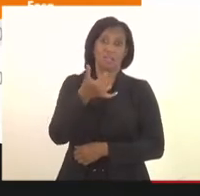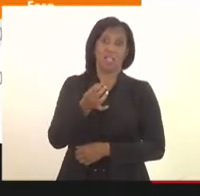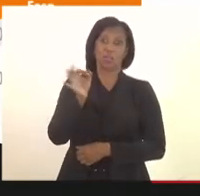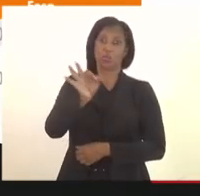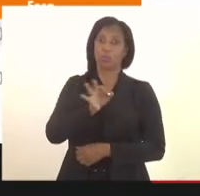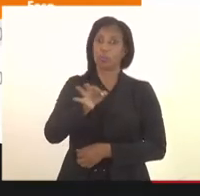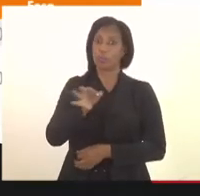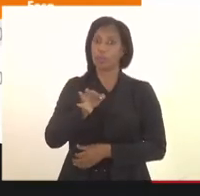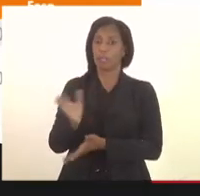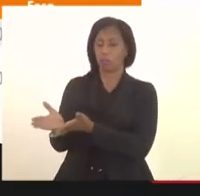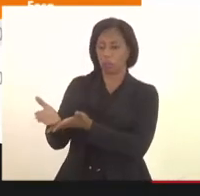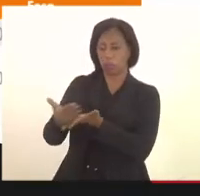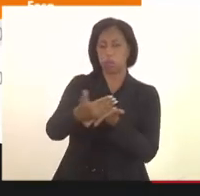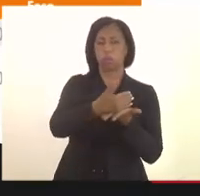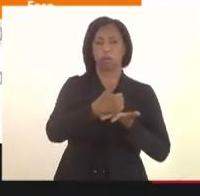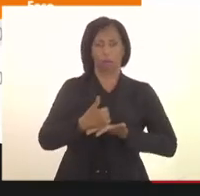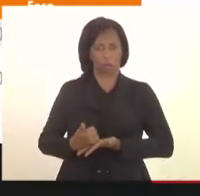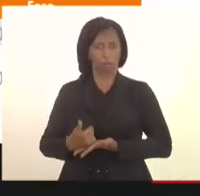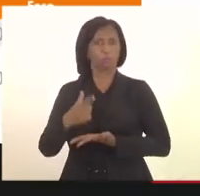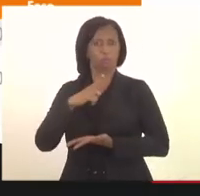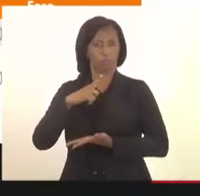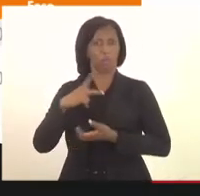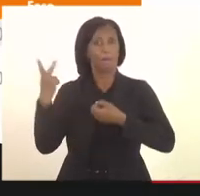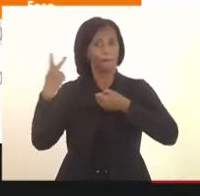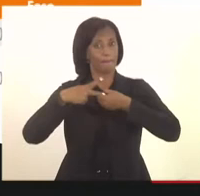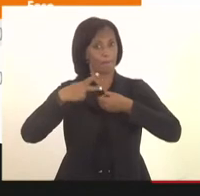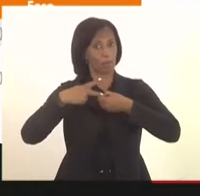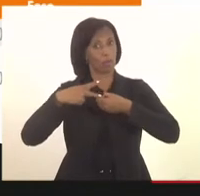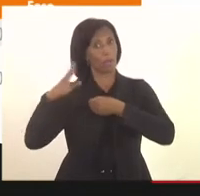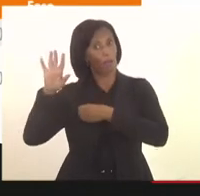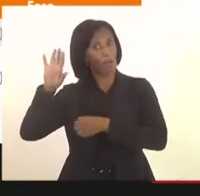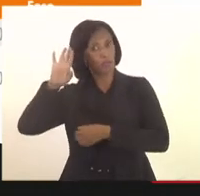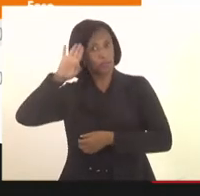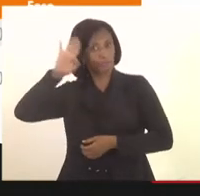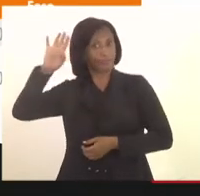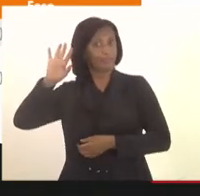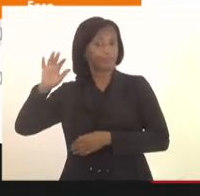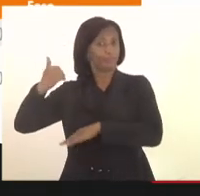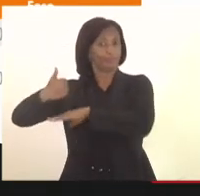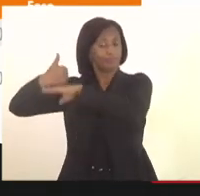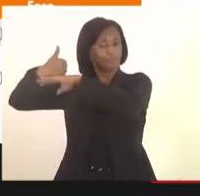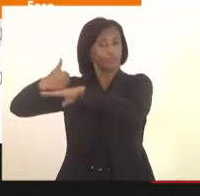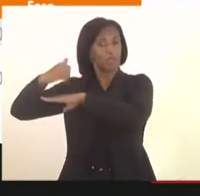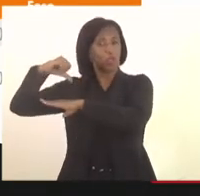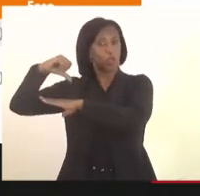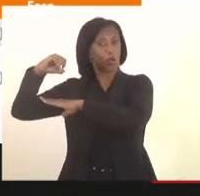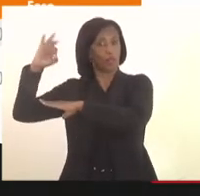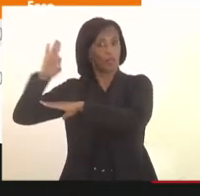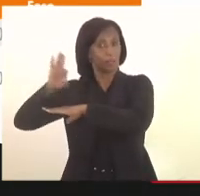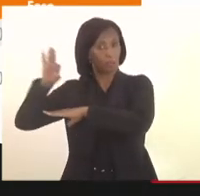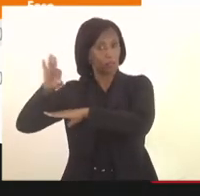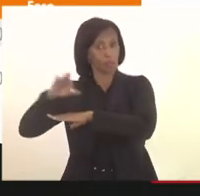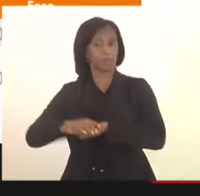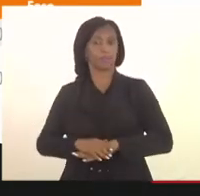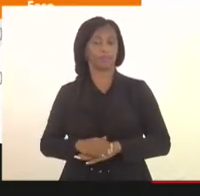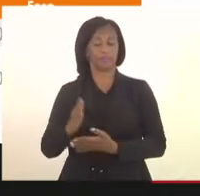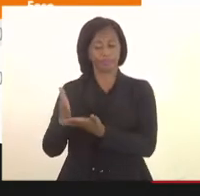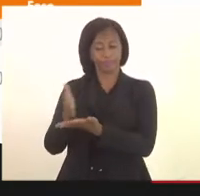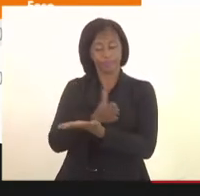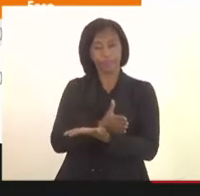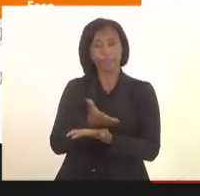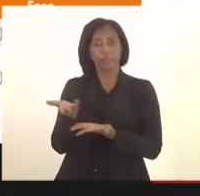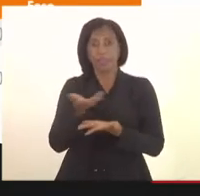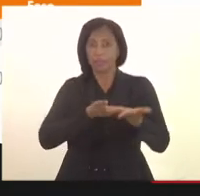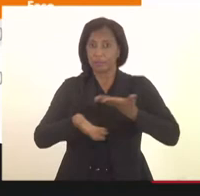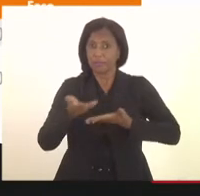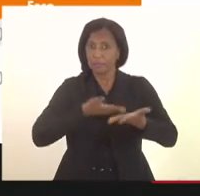participação, a Petrobras, como operadora, tem os outros 90%, com relação a esse projeto, temos pagamentos de royalties, participação especial,